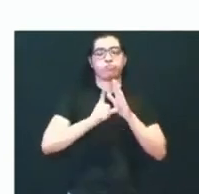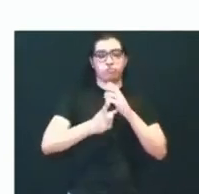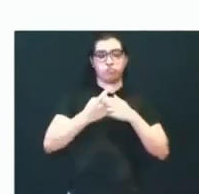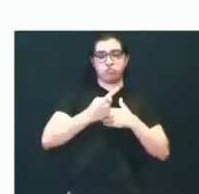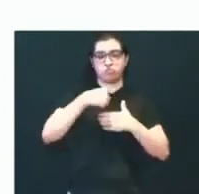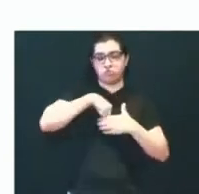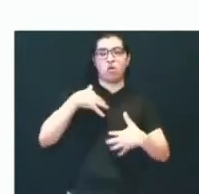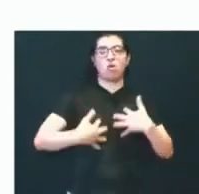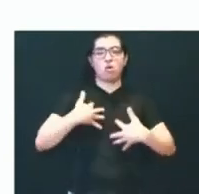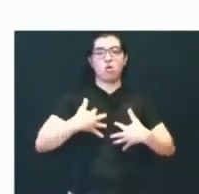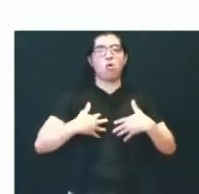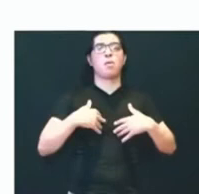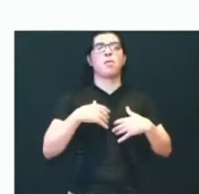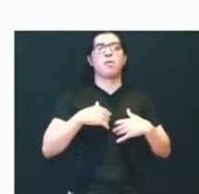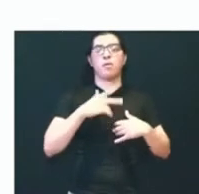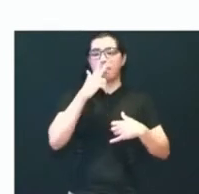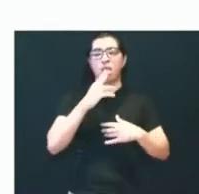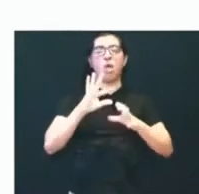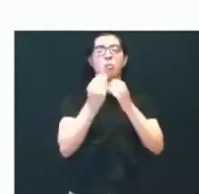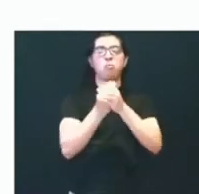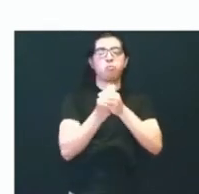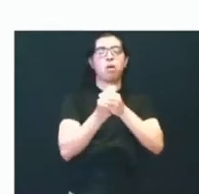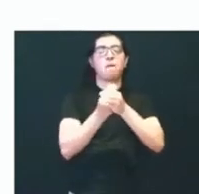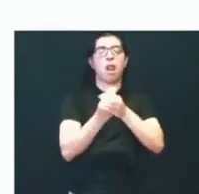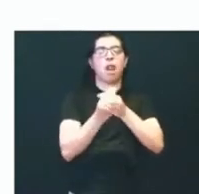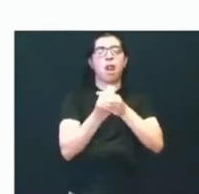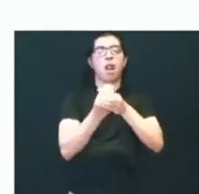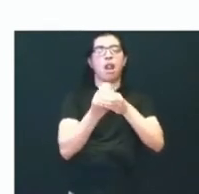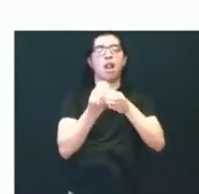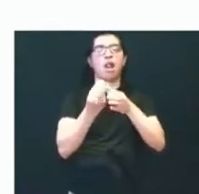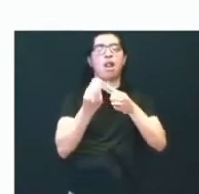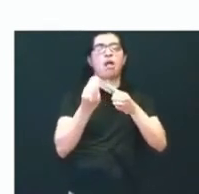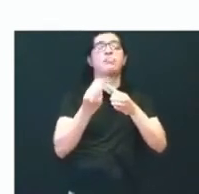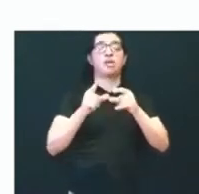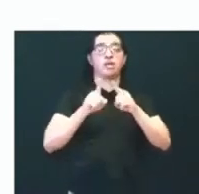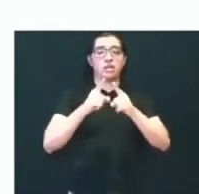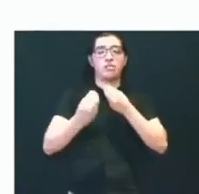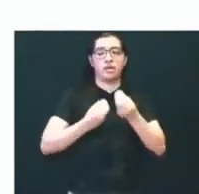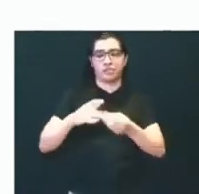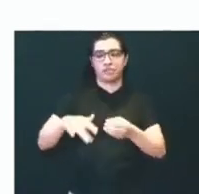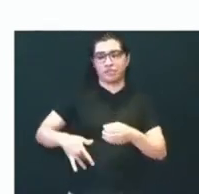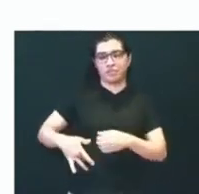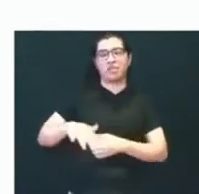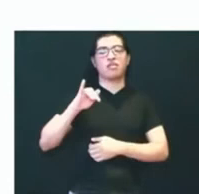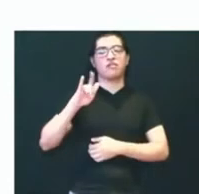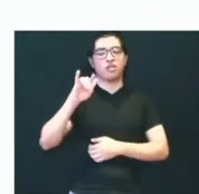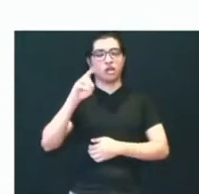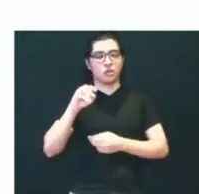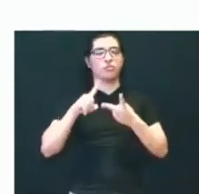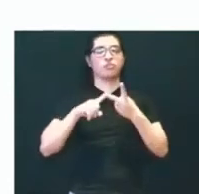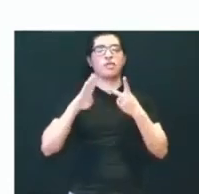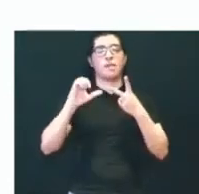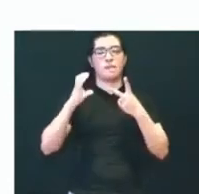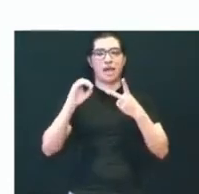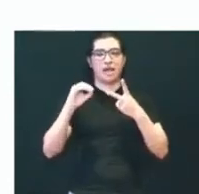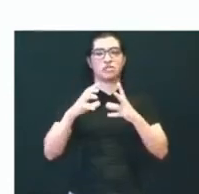corpo, do sistema linfóide, e pode ter aumento do baço e do fígado. Então, o que geralmente leva o diagnóstico